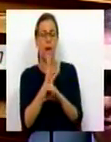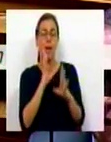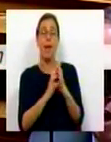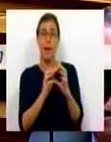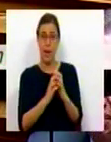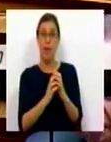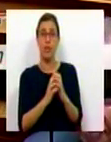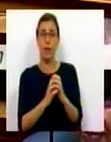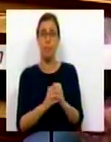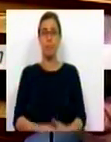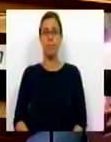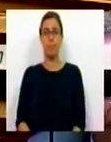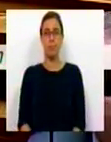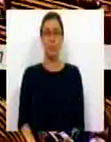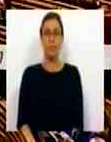Geral de Depósitos.